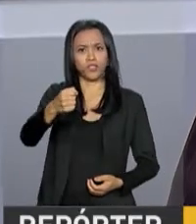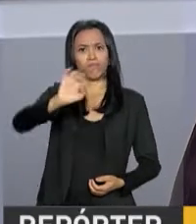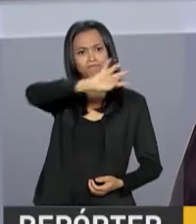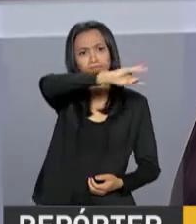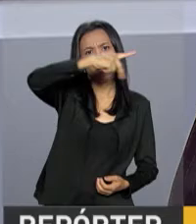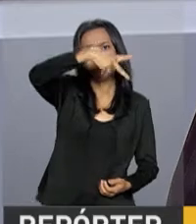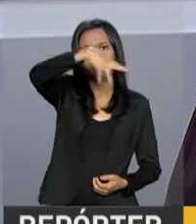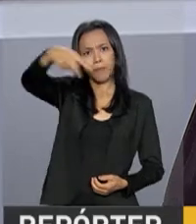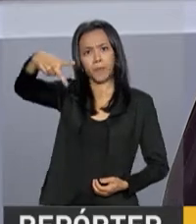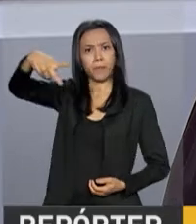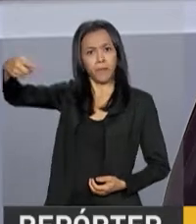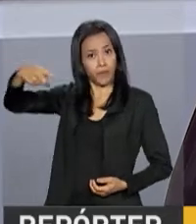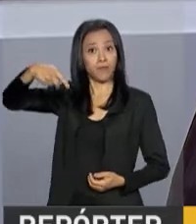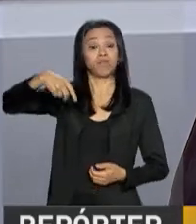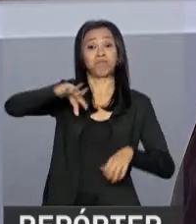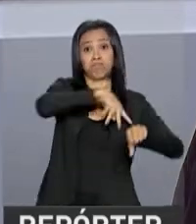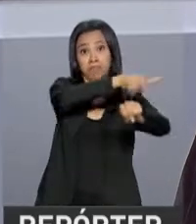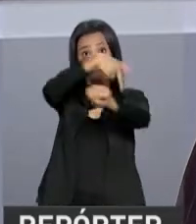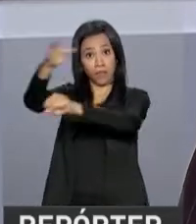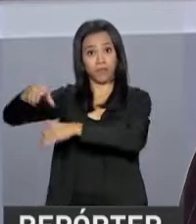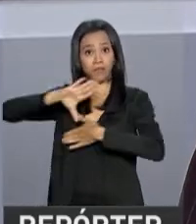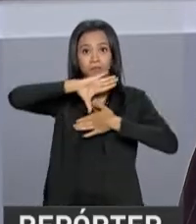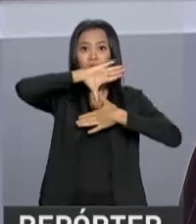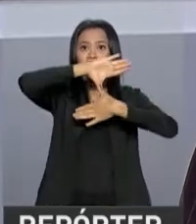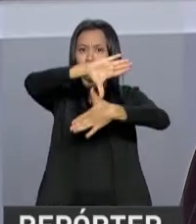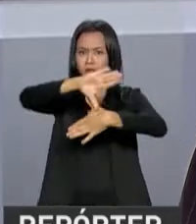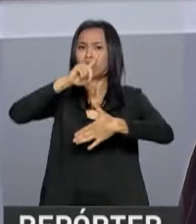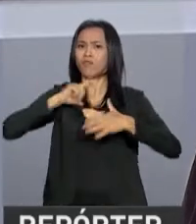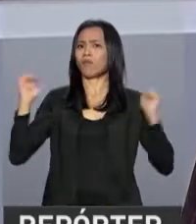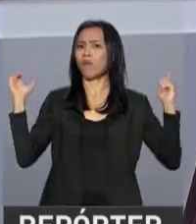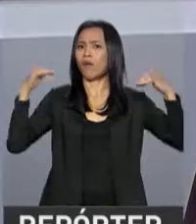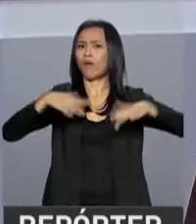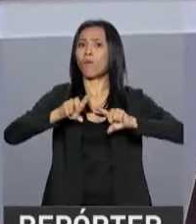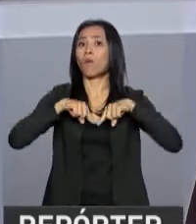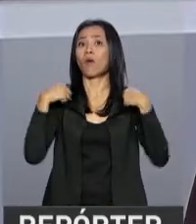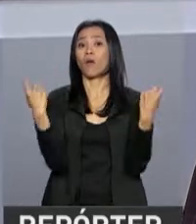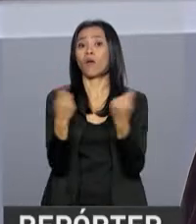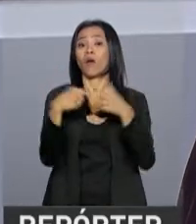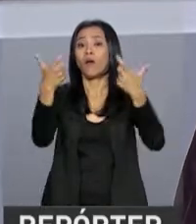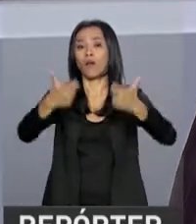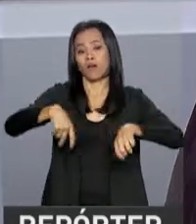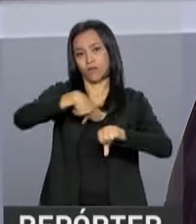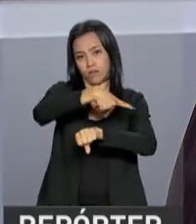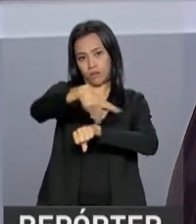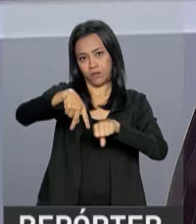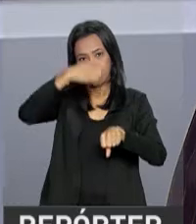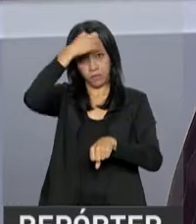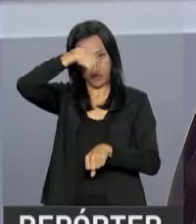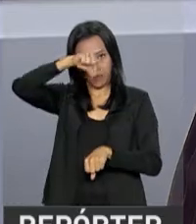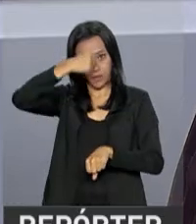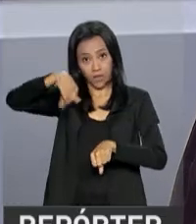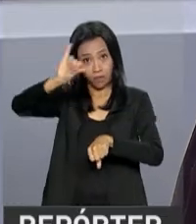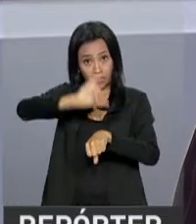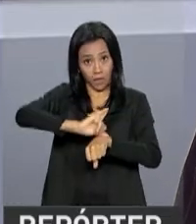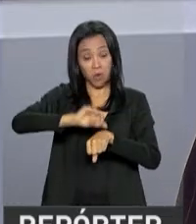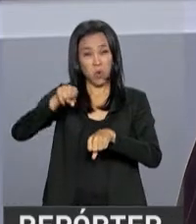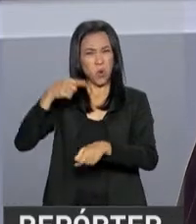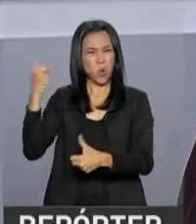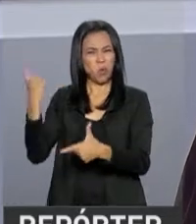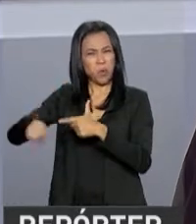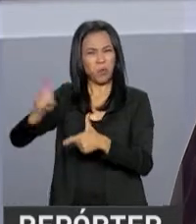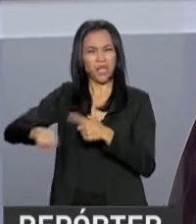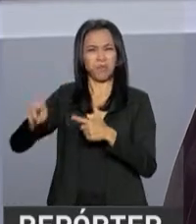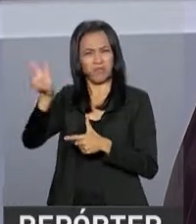governo do continente americano se reunirão na sexta e no sábado na capital peruana lima a crise na venezuela os